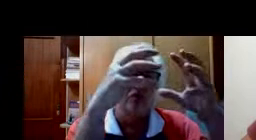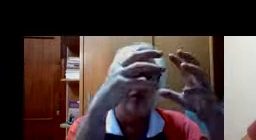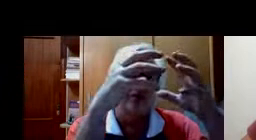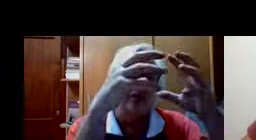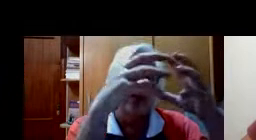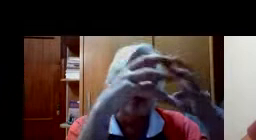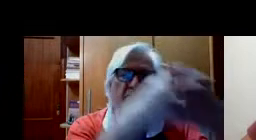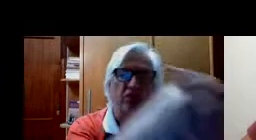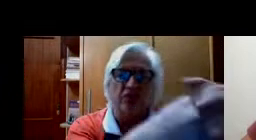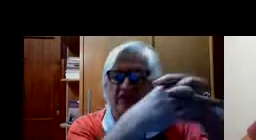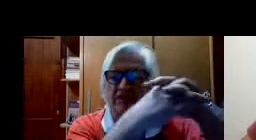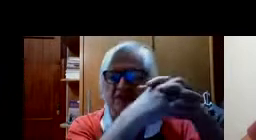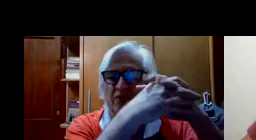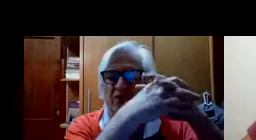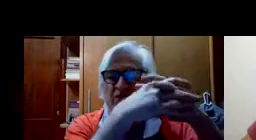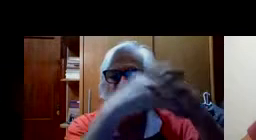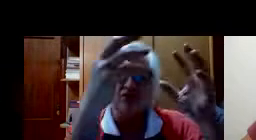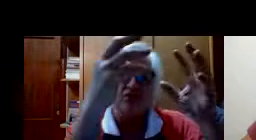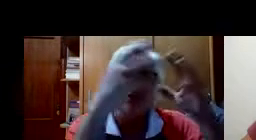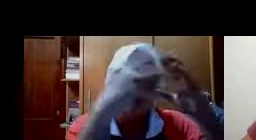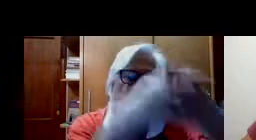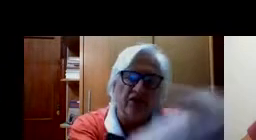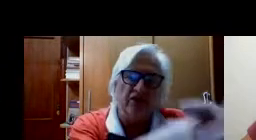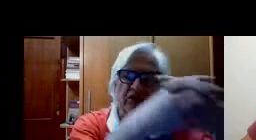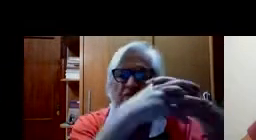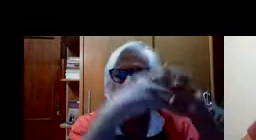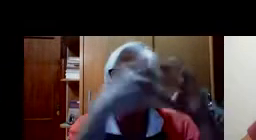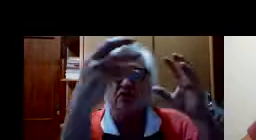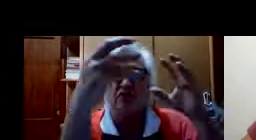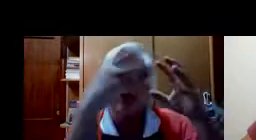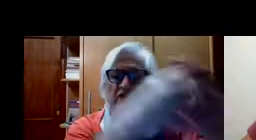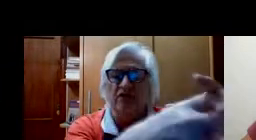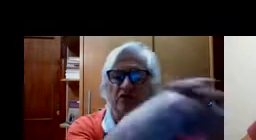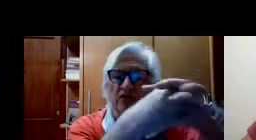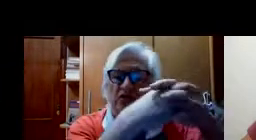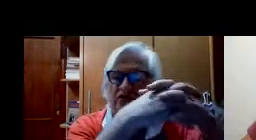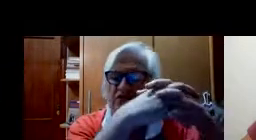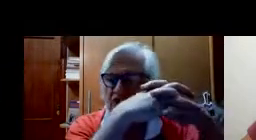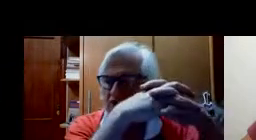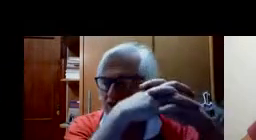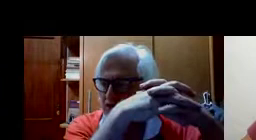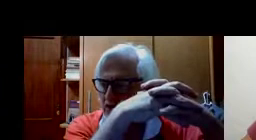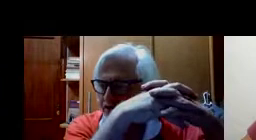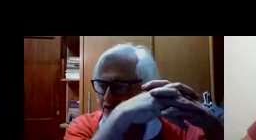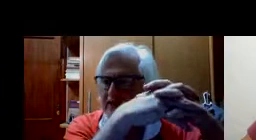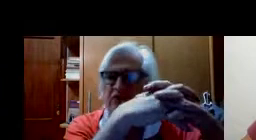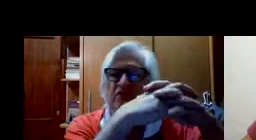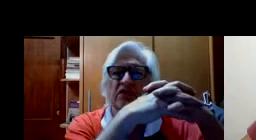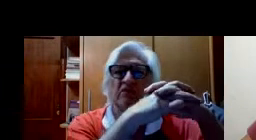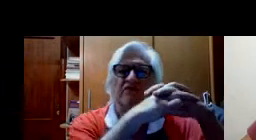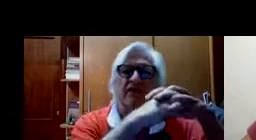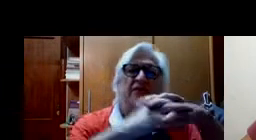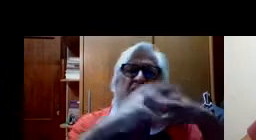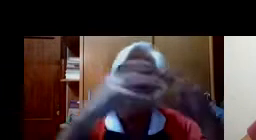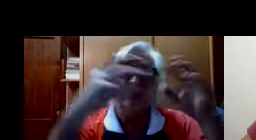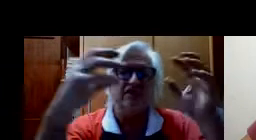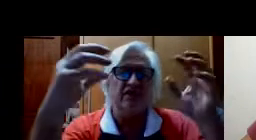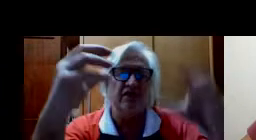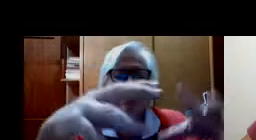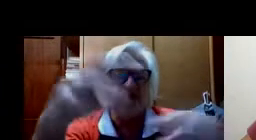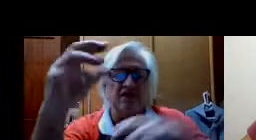prótons, o carbono tem 6 prótons, o hidrogênio tem 1 próton, o hélio tem 2, o ferro, se não me